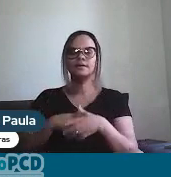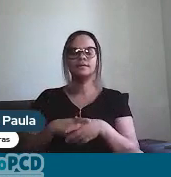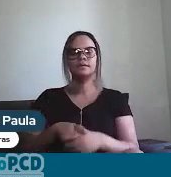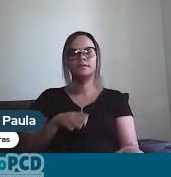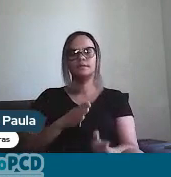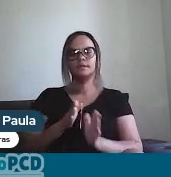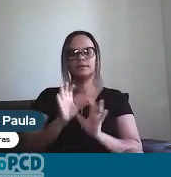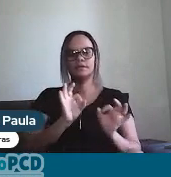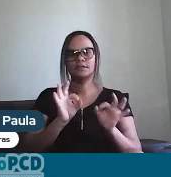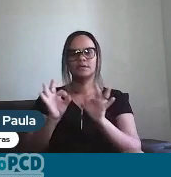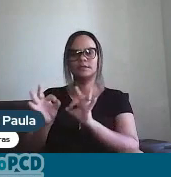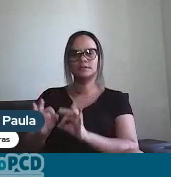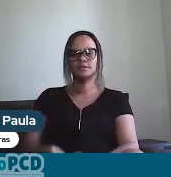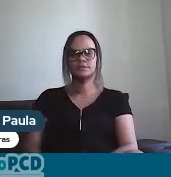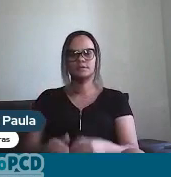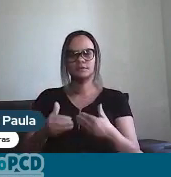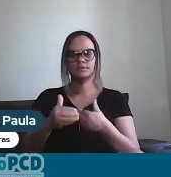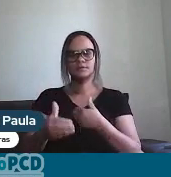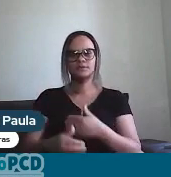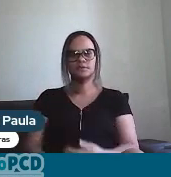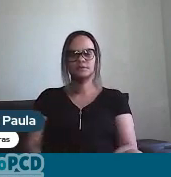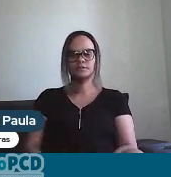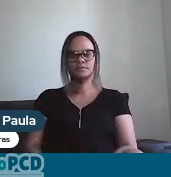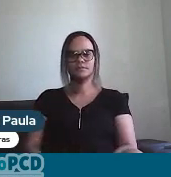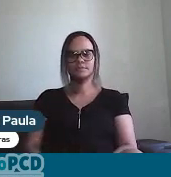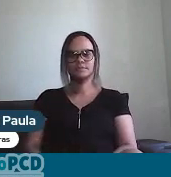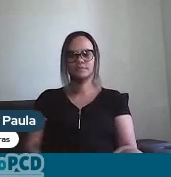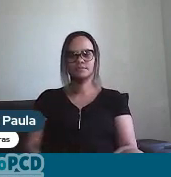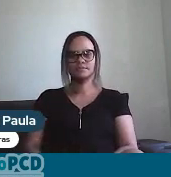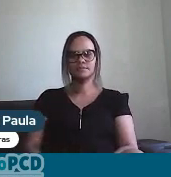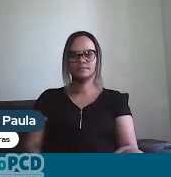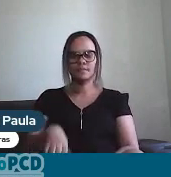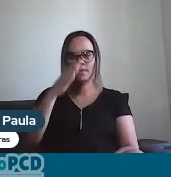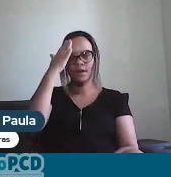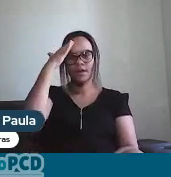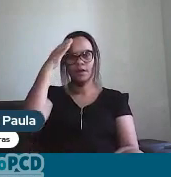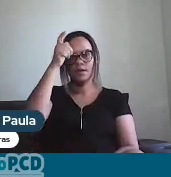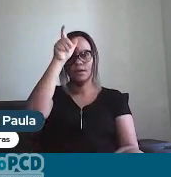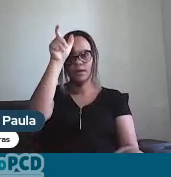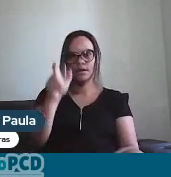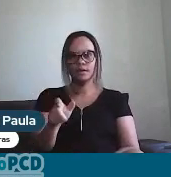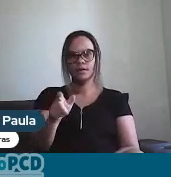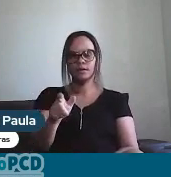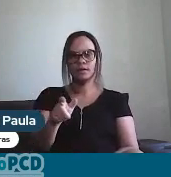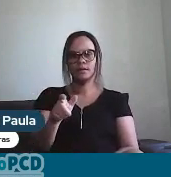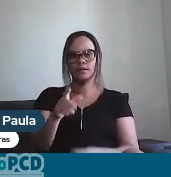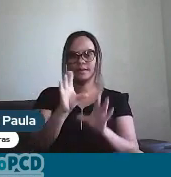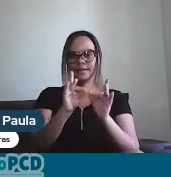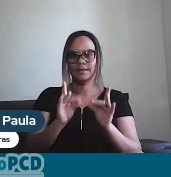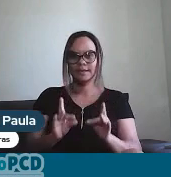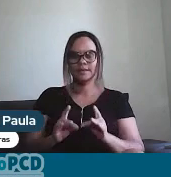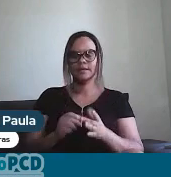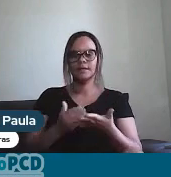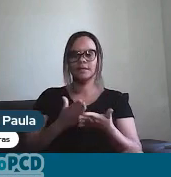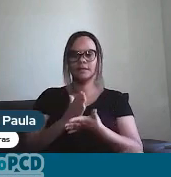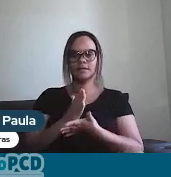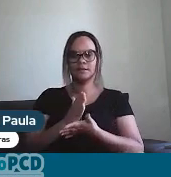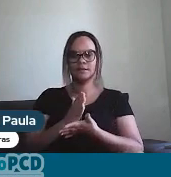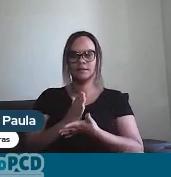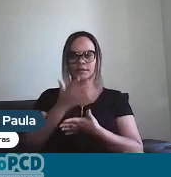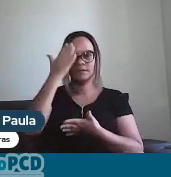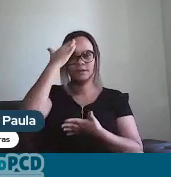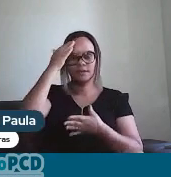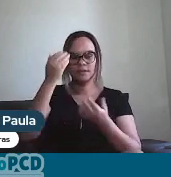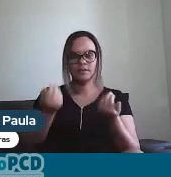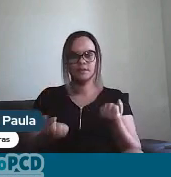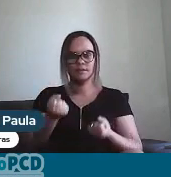nessa avaliação. A partir dali, ela já sabe, então, se ela é uma pessoa com deficiência, nos critérios vigentes, ela vai saber até o